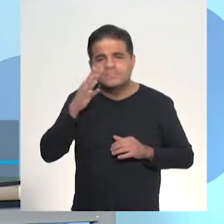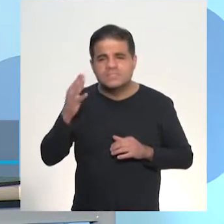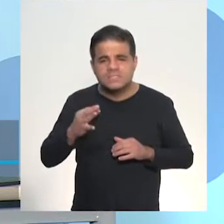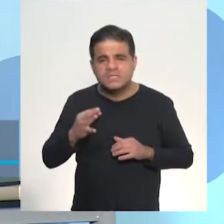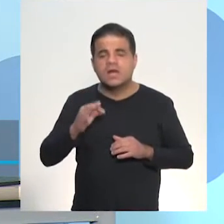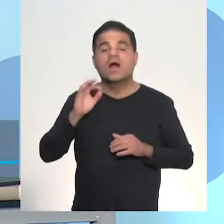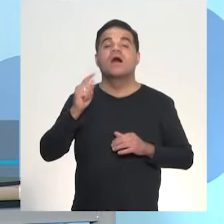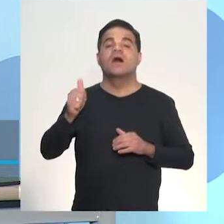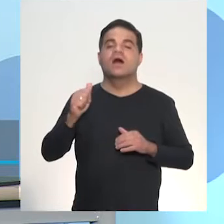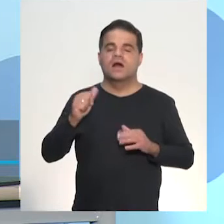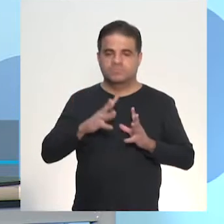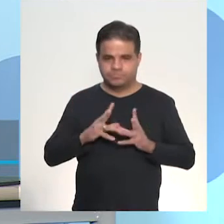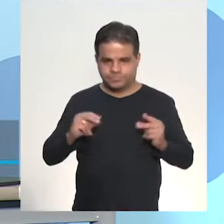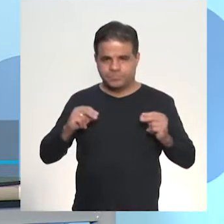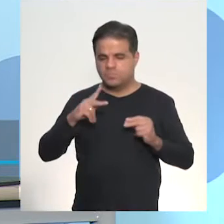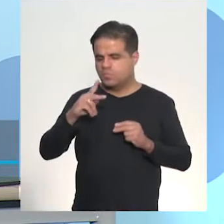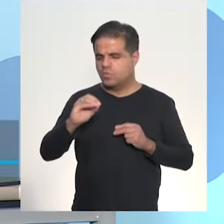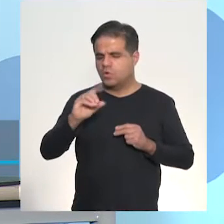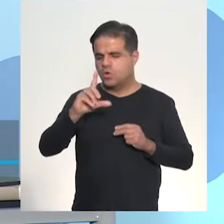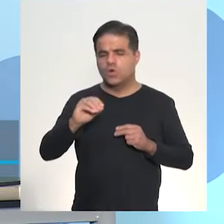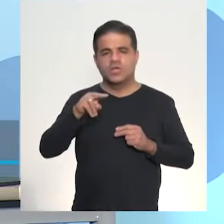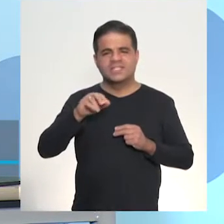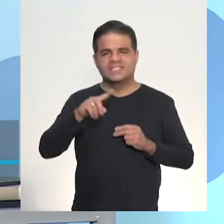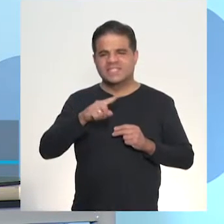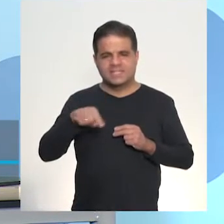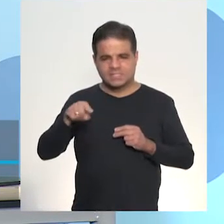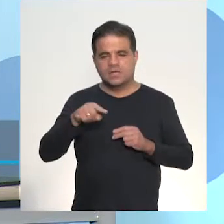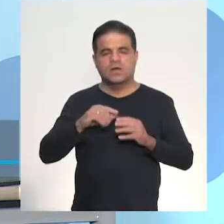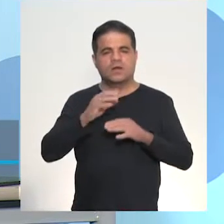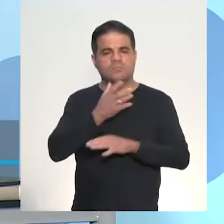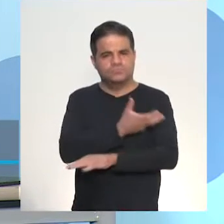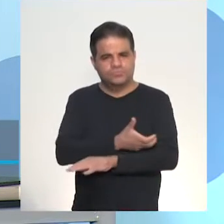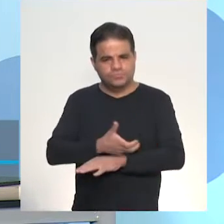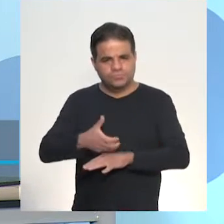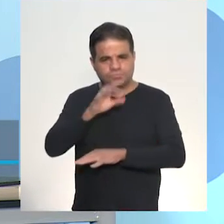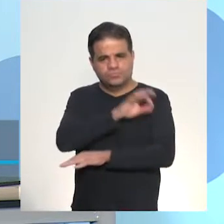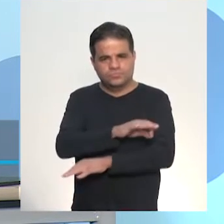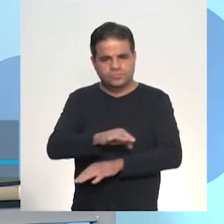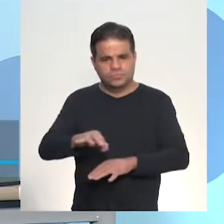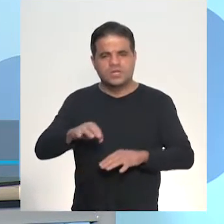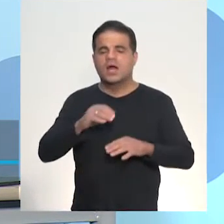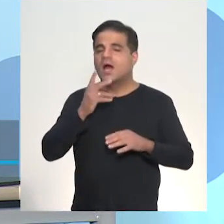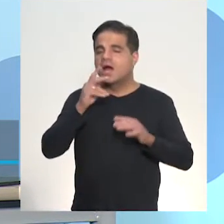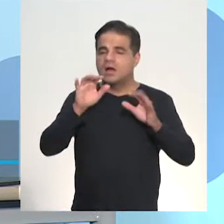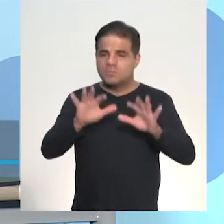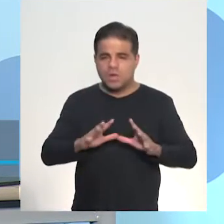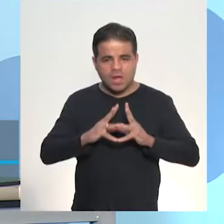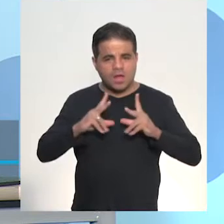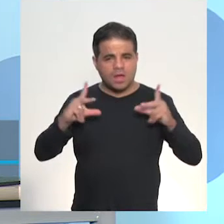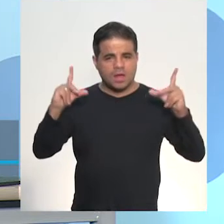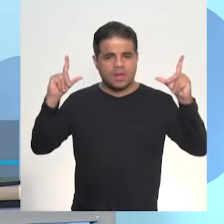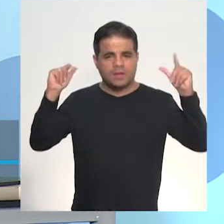Fim da polinização, elas são importantes. Acho que na hora de digitar aqui saiu um pouquinho diferente. Muito bem.